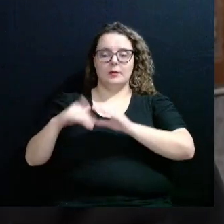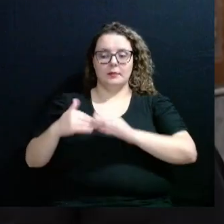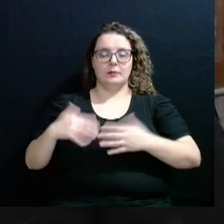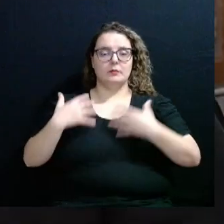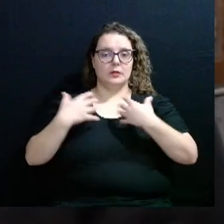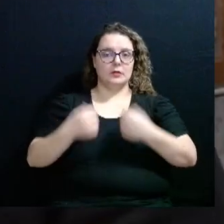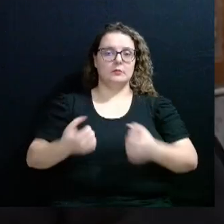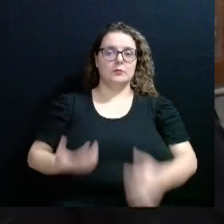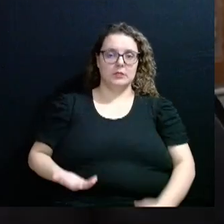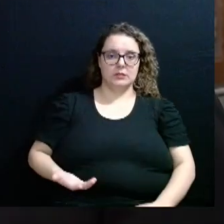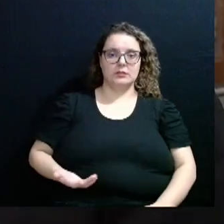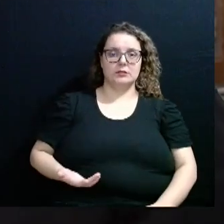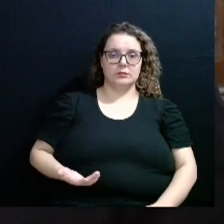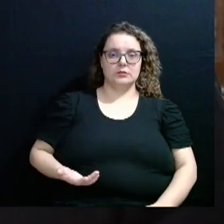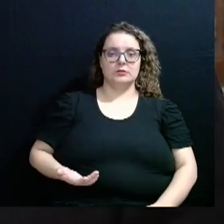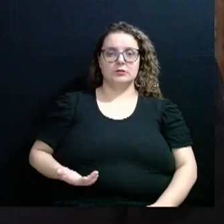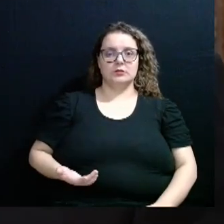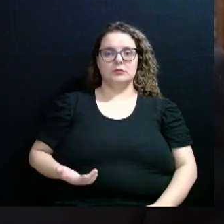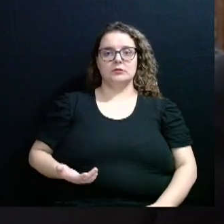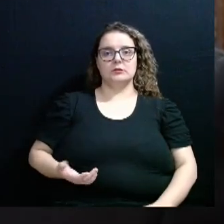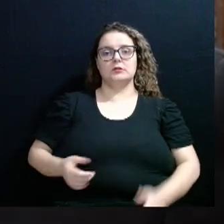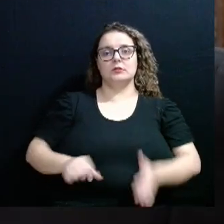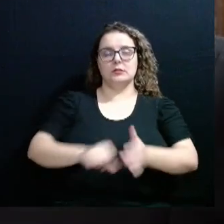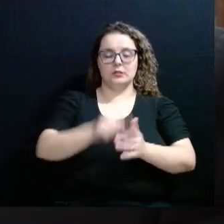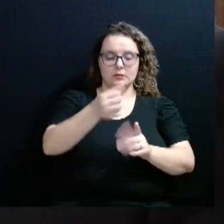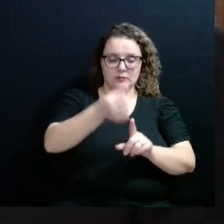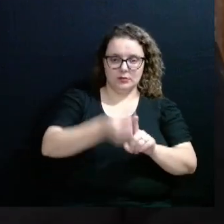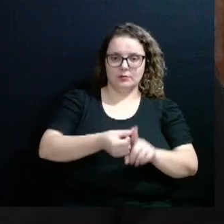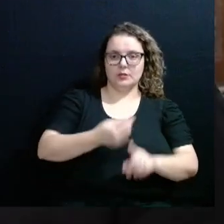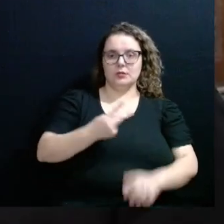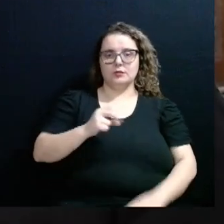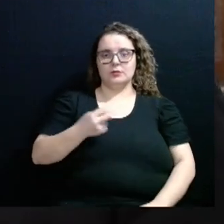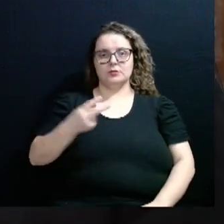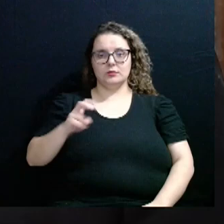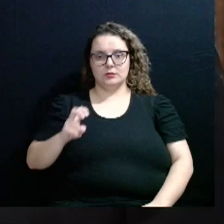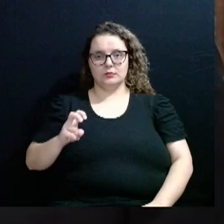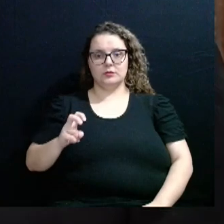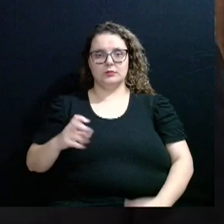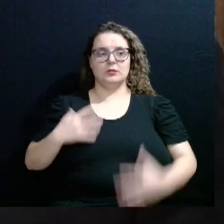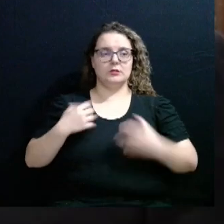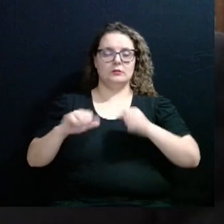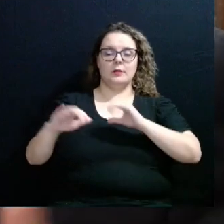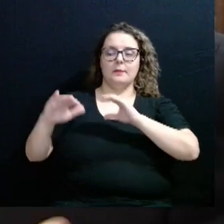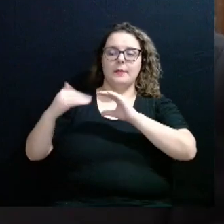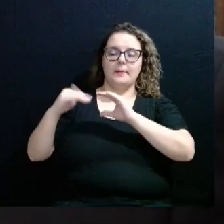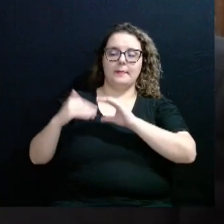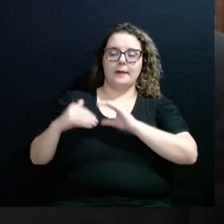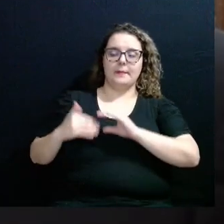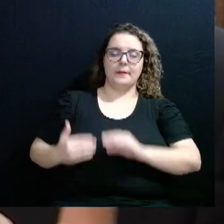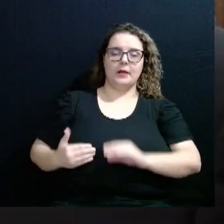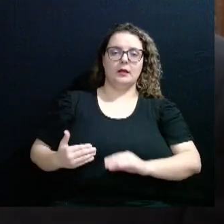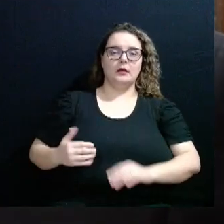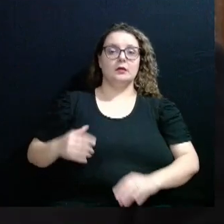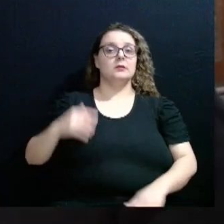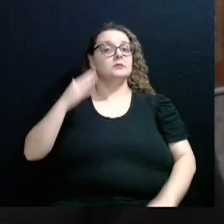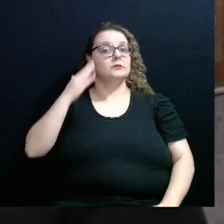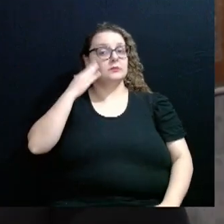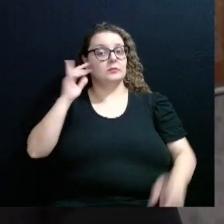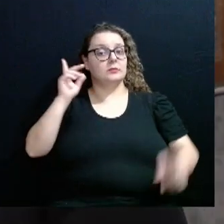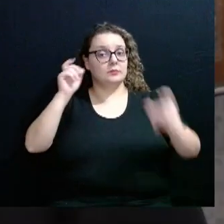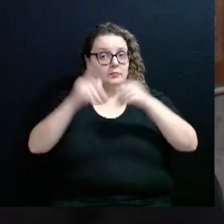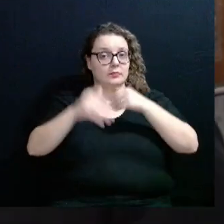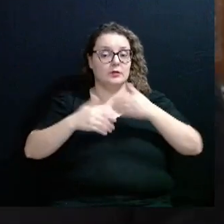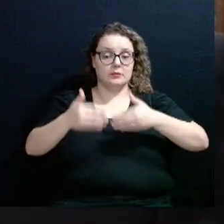nesse primeiro semestre de 2025, né? Nós sabemos que essa dificuldade já vem se estendendo por muitos e